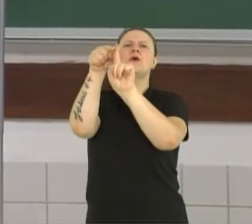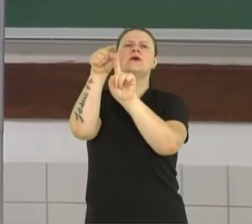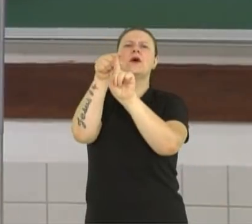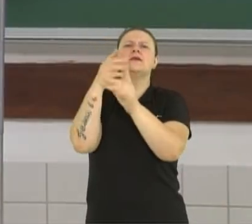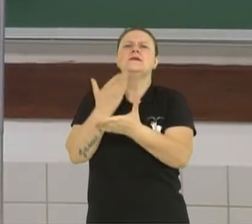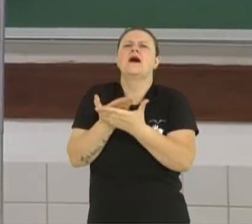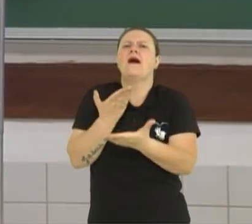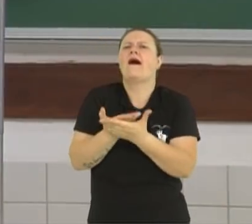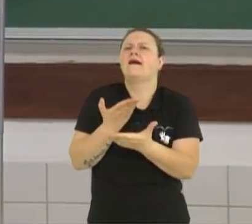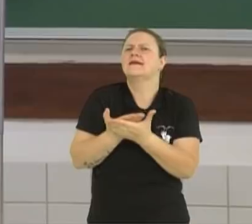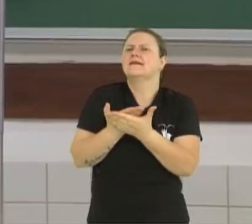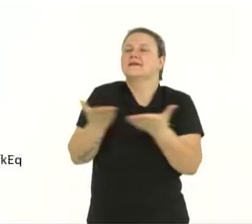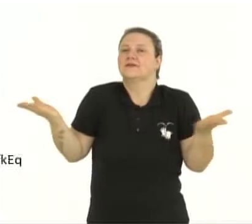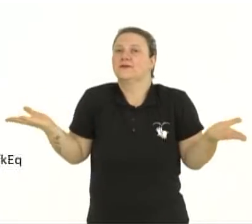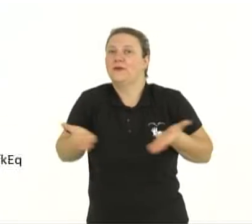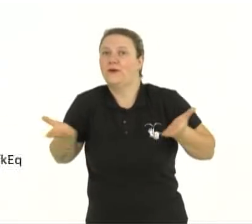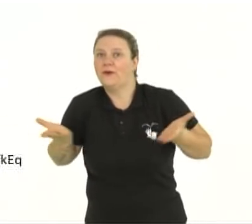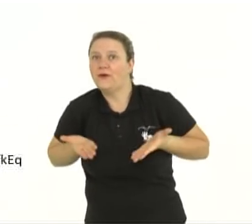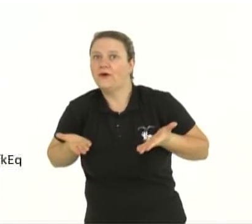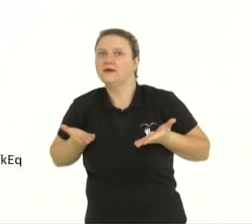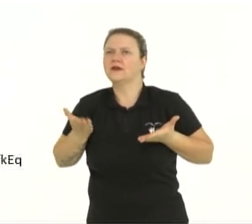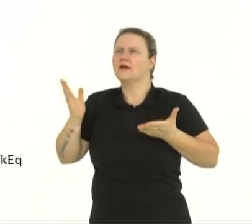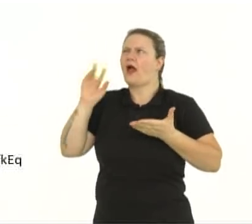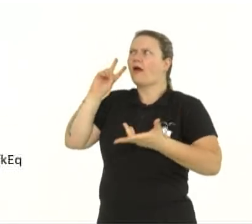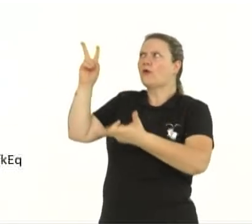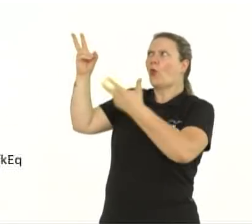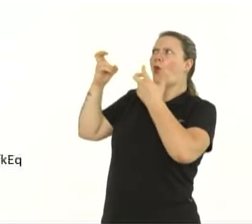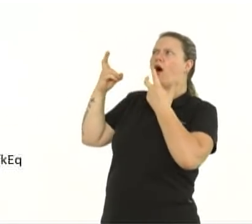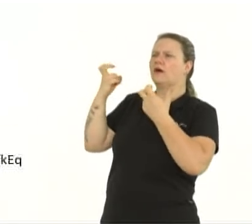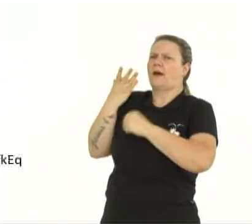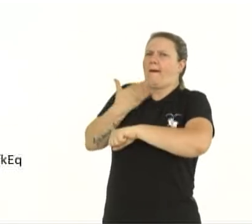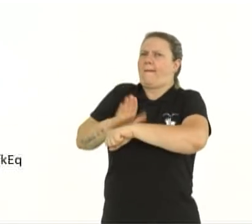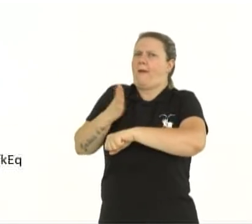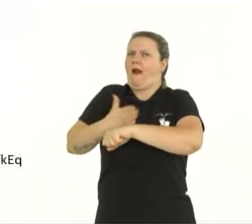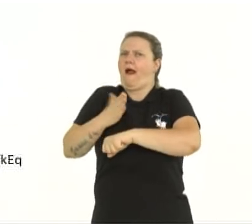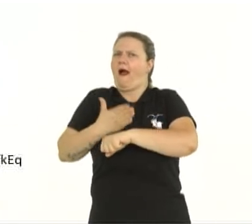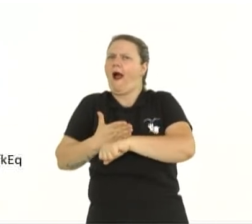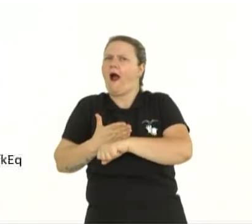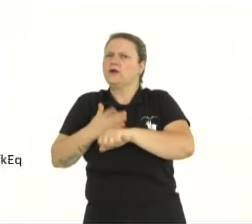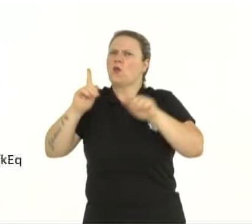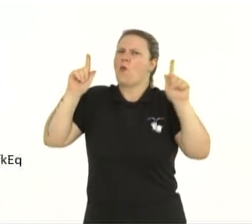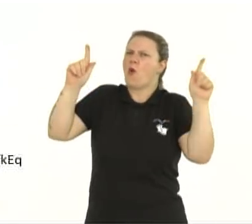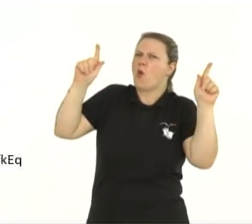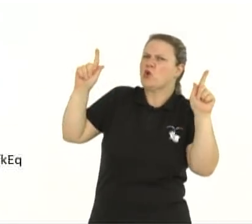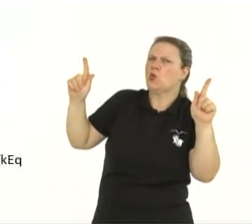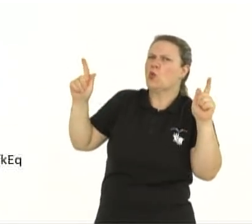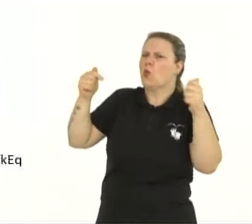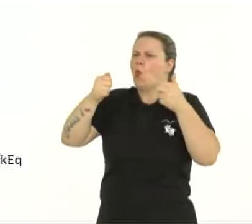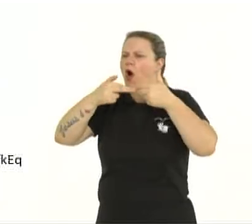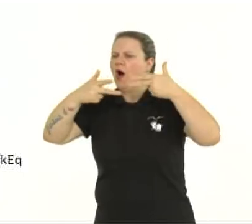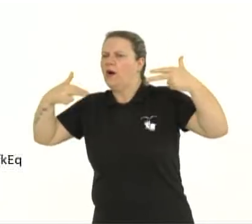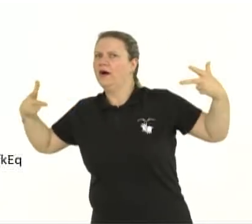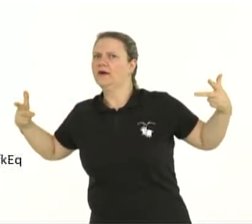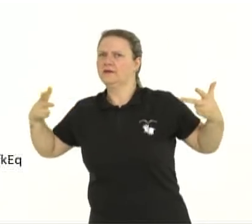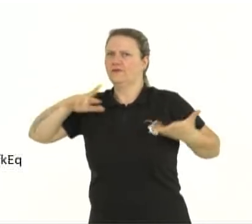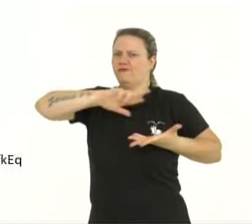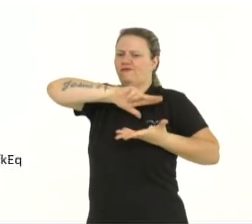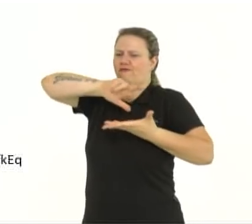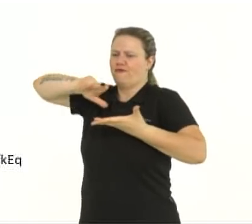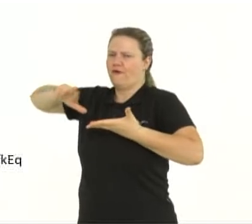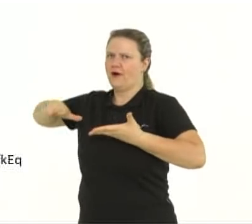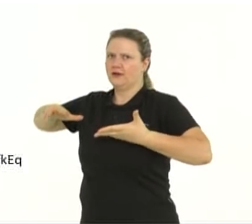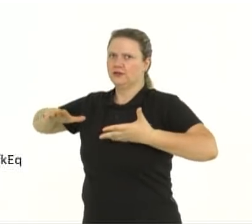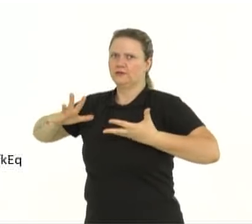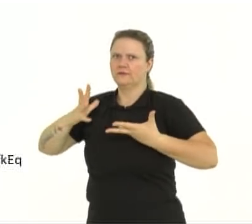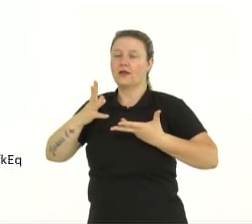hoje? Conhecer e identificar as práticas de aventura, perceber as principais diferenças entre elas e conhecer